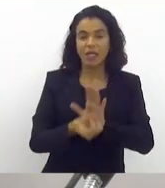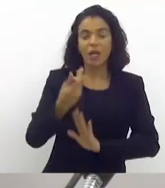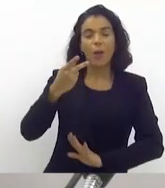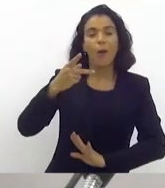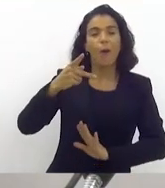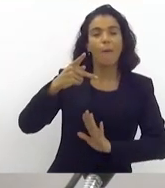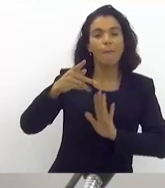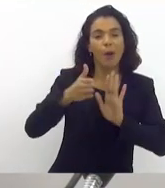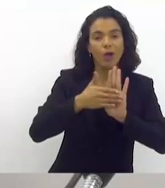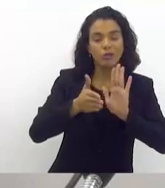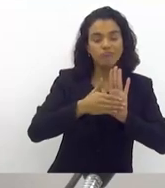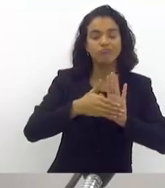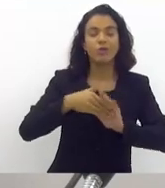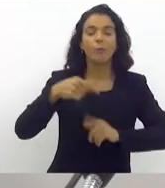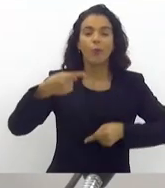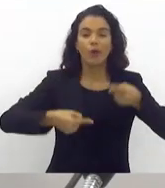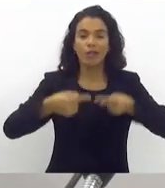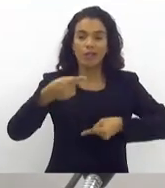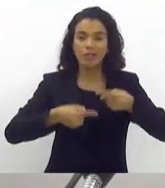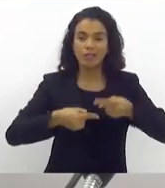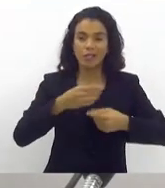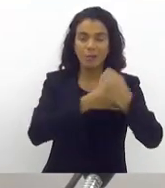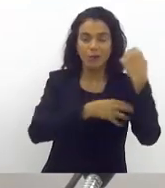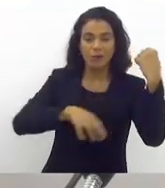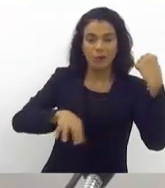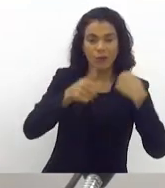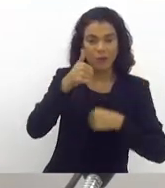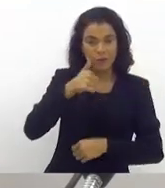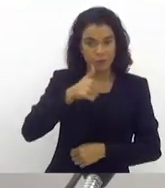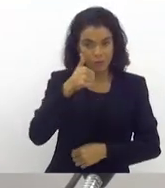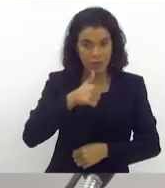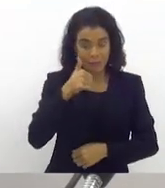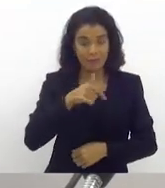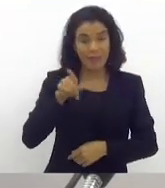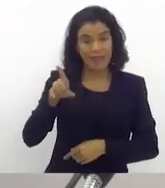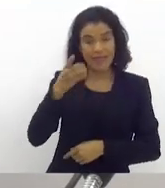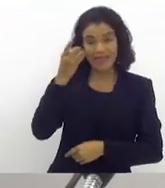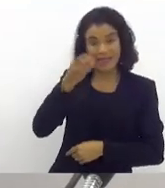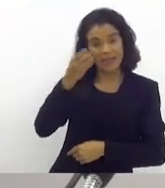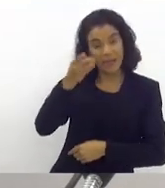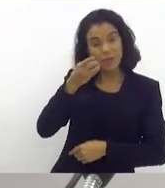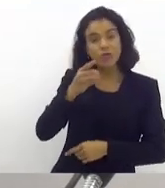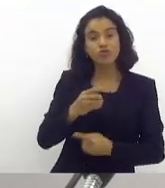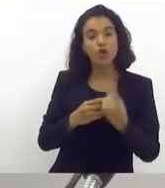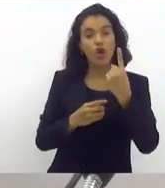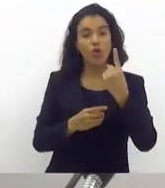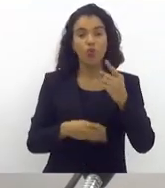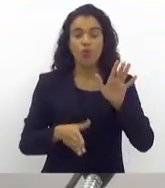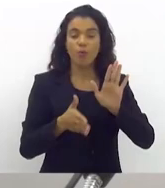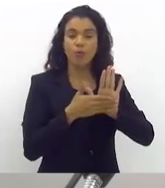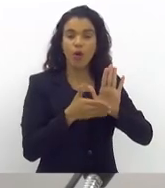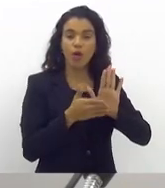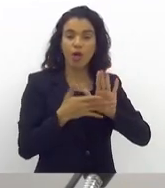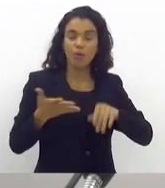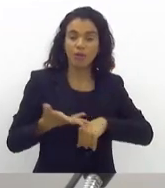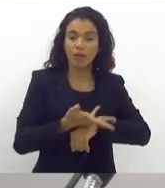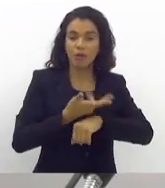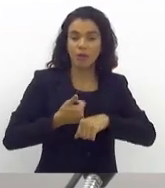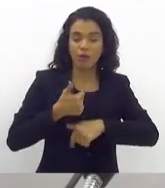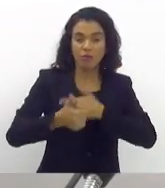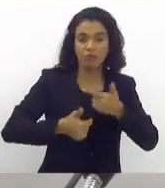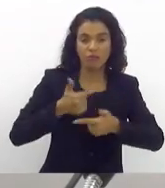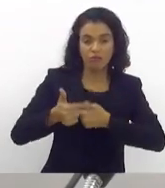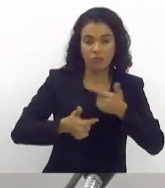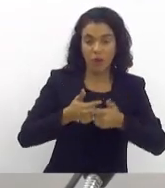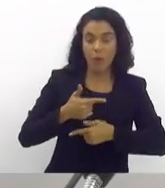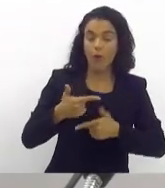empoderamento da mulher e dá outras providências. A deputada Gisele, através do PL, prevê só um programa de qualificação de mão de obra. A questão é que a